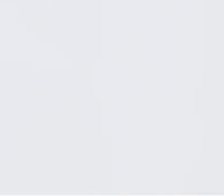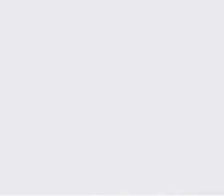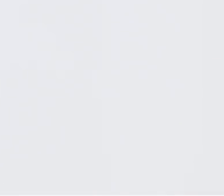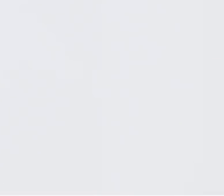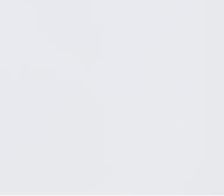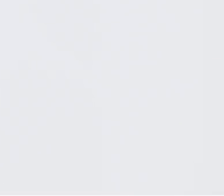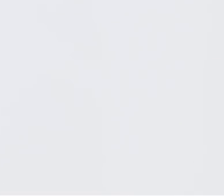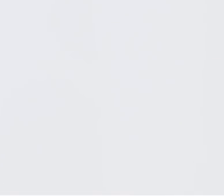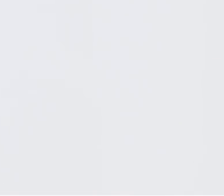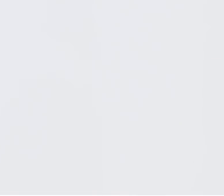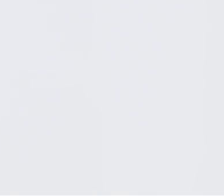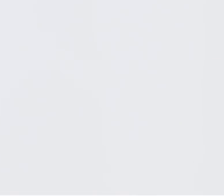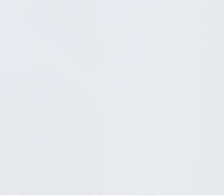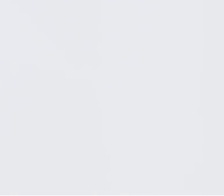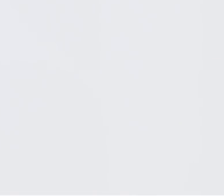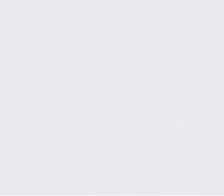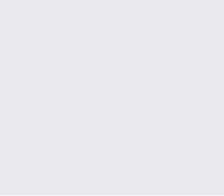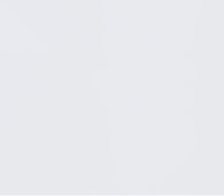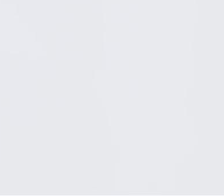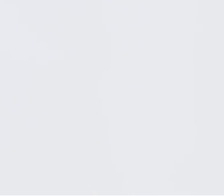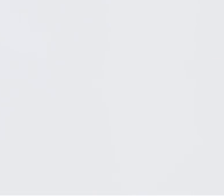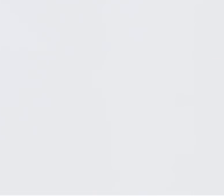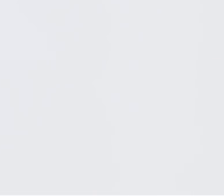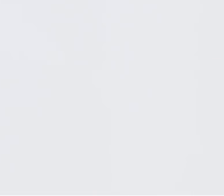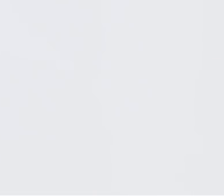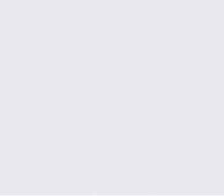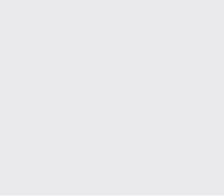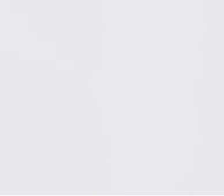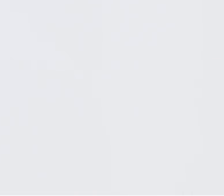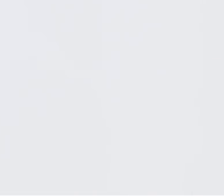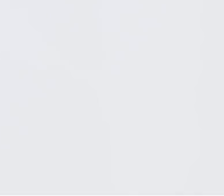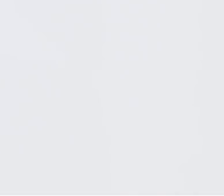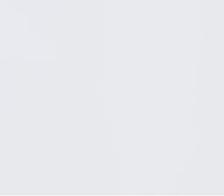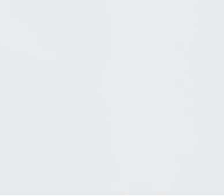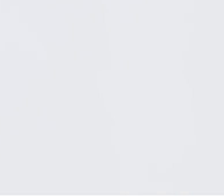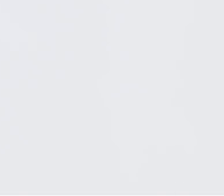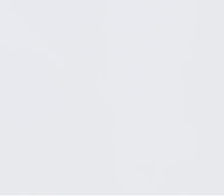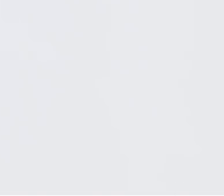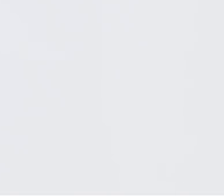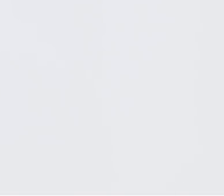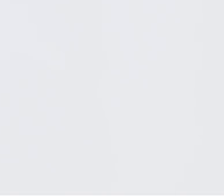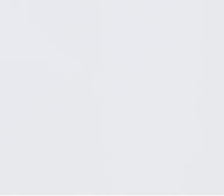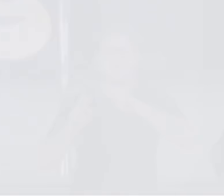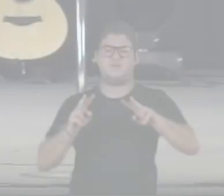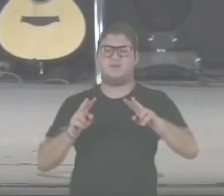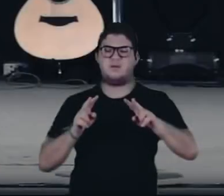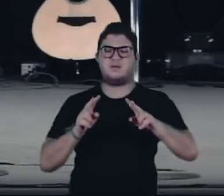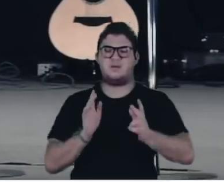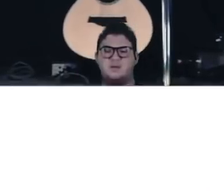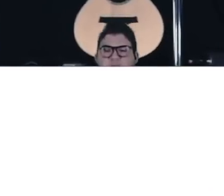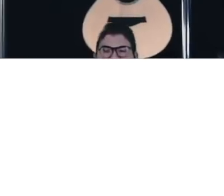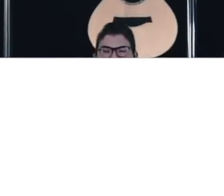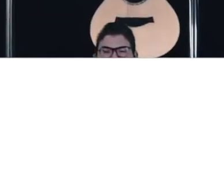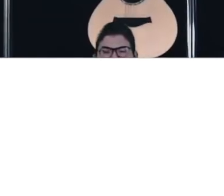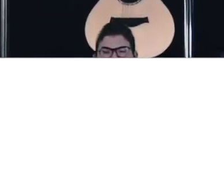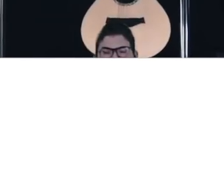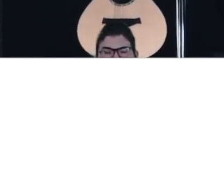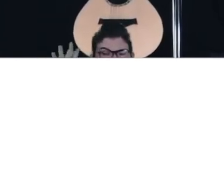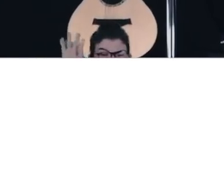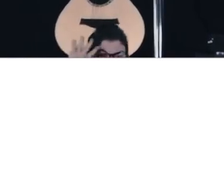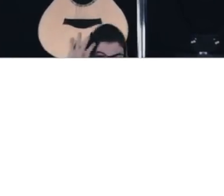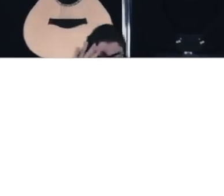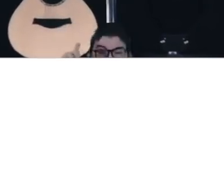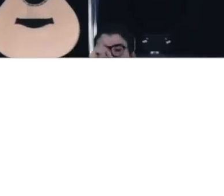Hoje a gente vai estar falando um pouco sobre, na verdade você tem visto que a gente tem ao longo das quartas